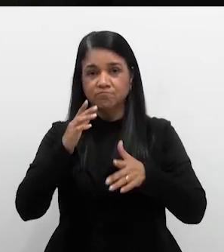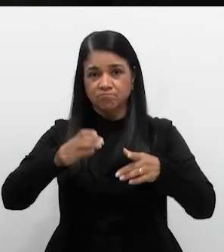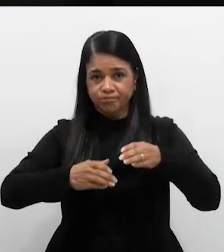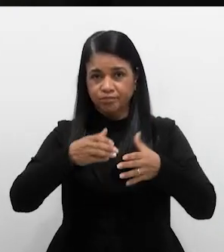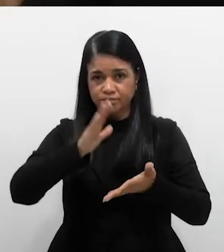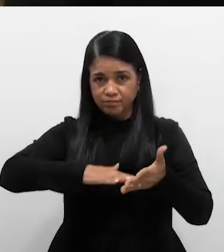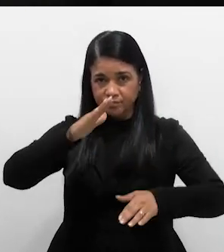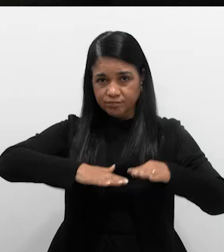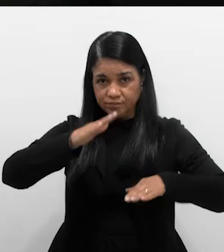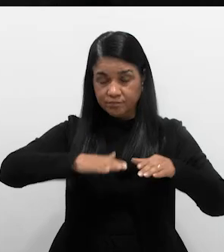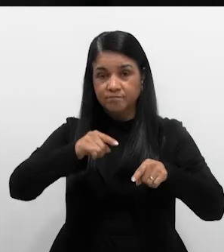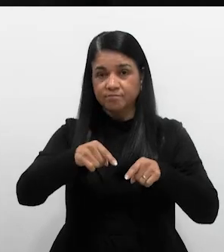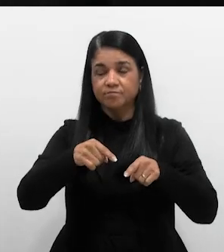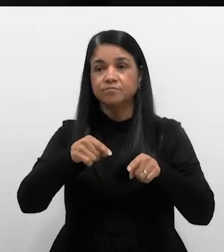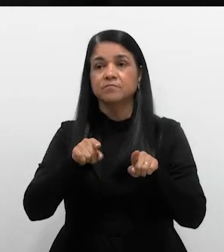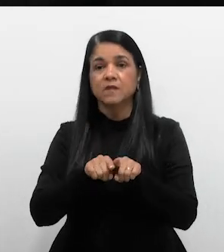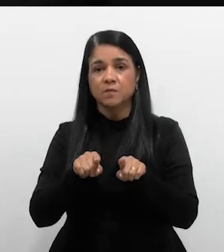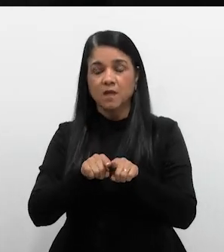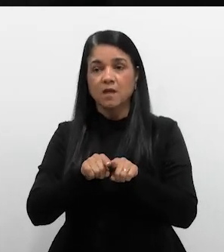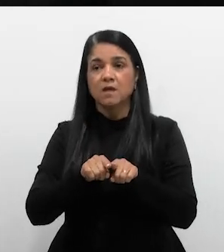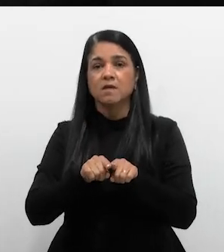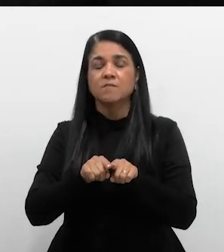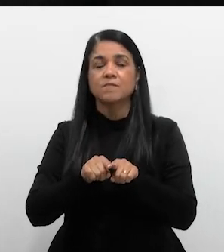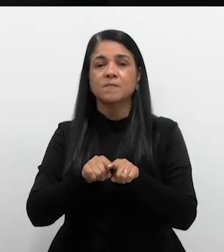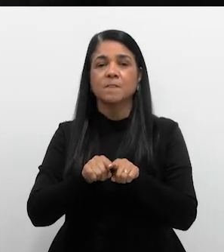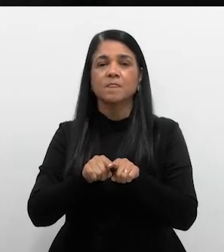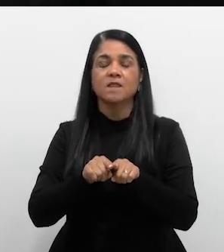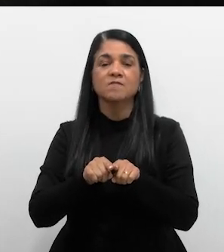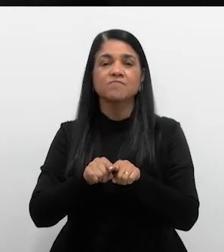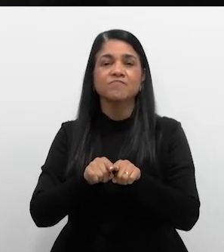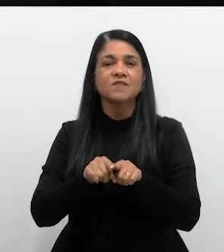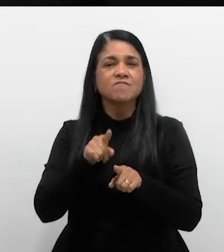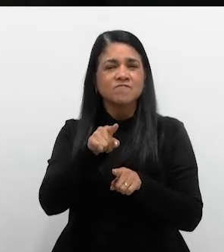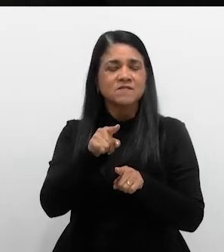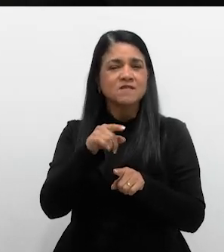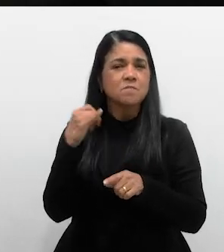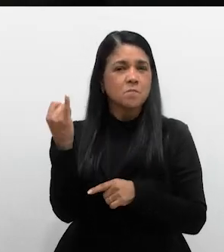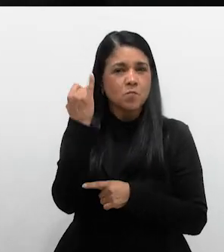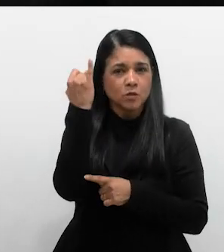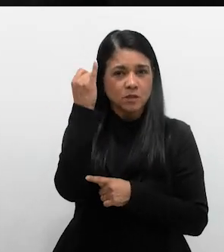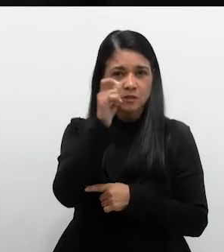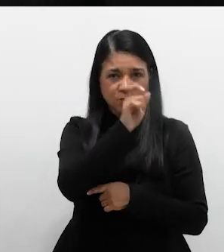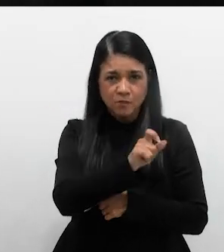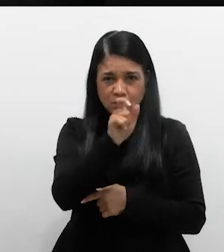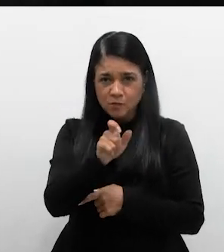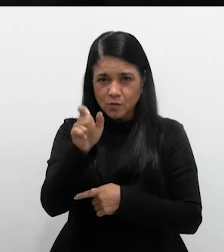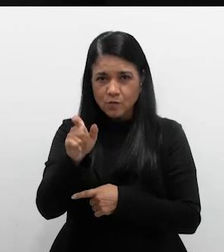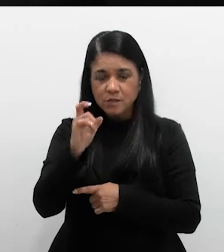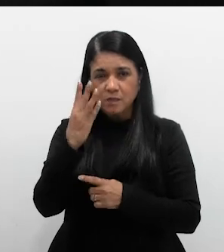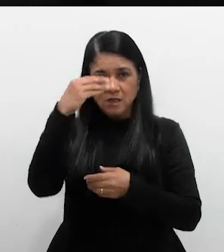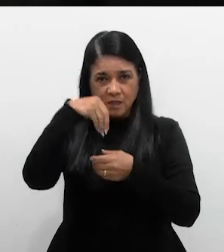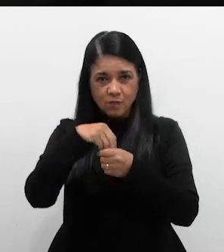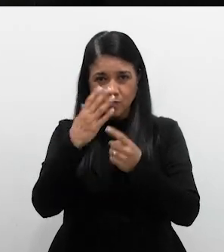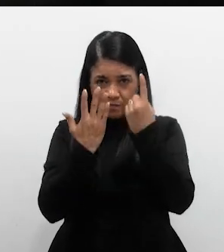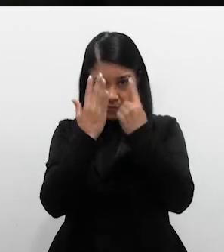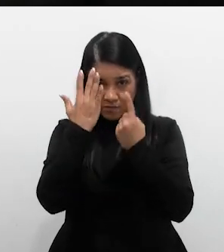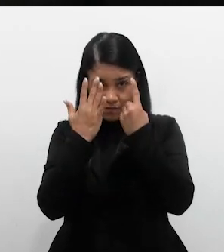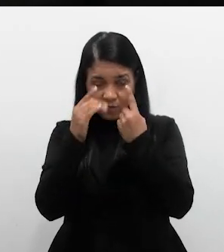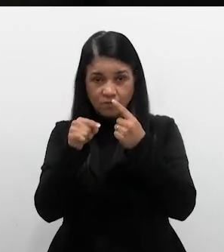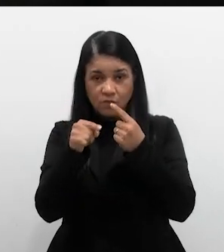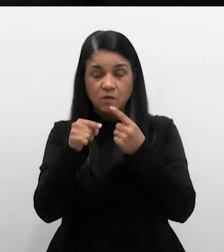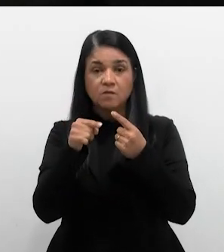a 1/10 do campeonato, né? Então, você acha relevante trazer essas figuras, que eu acho que hoje em dia mudou muito,